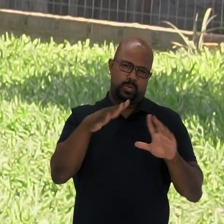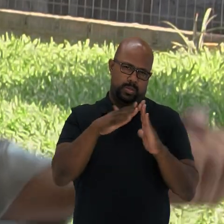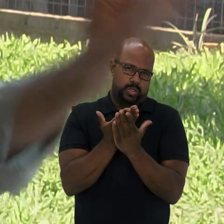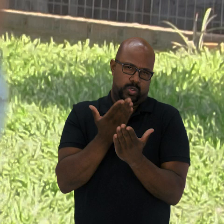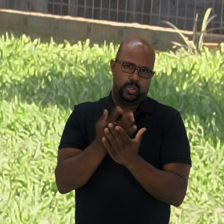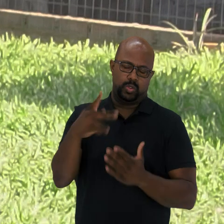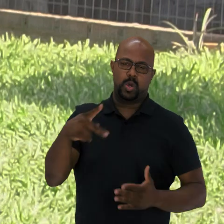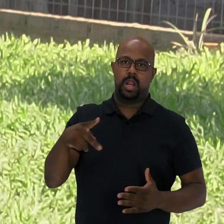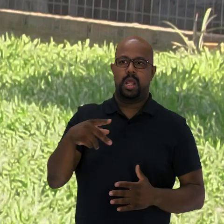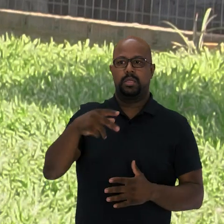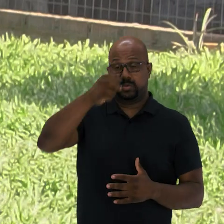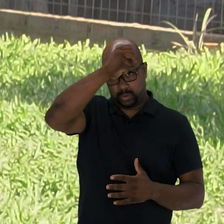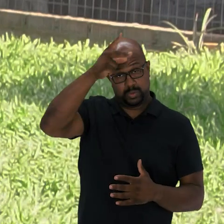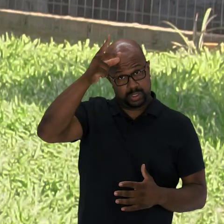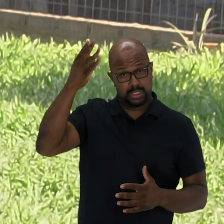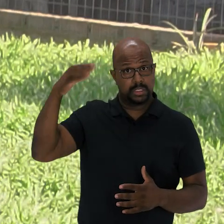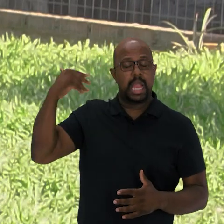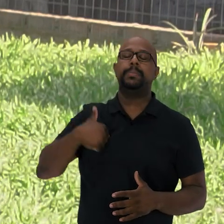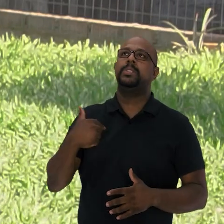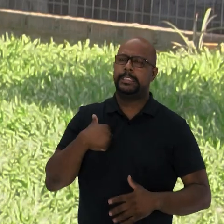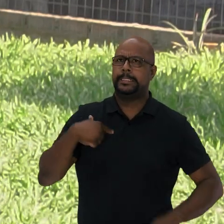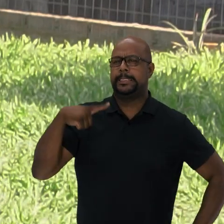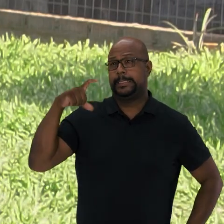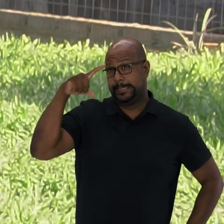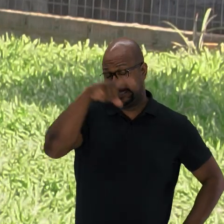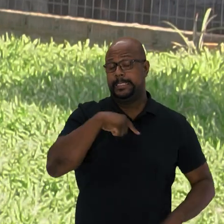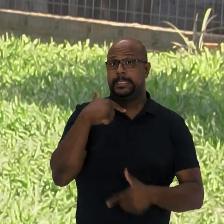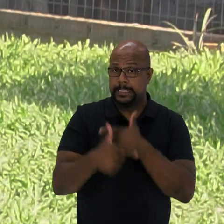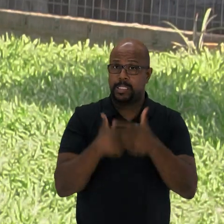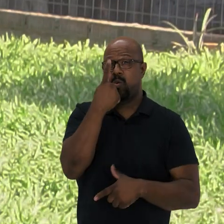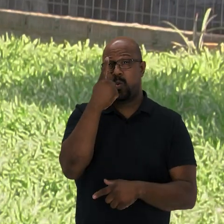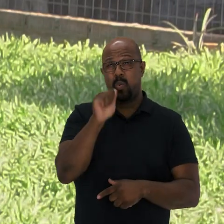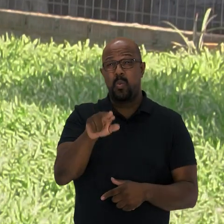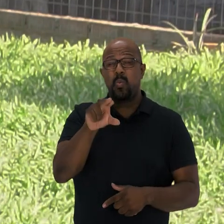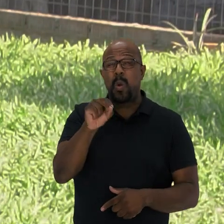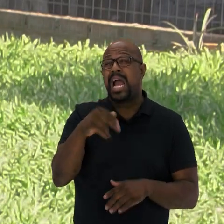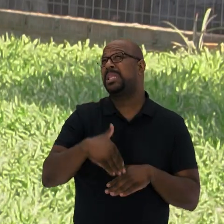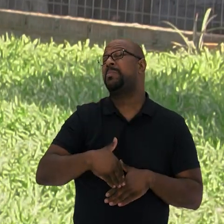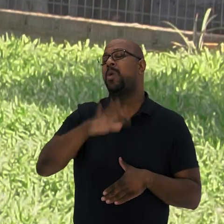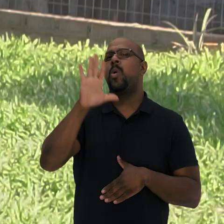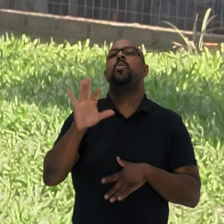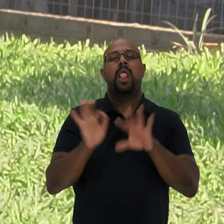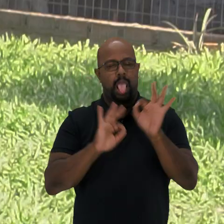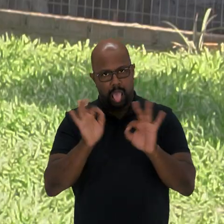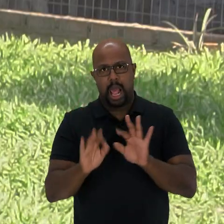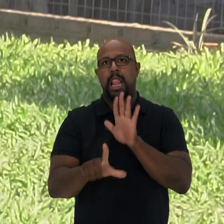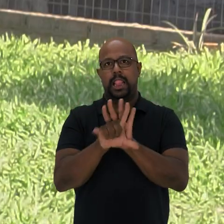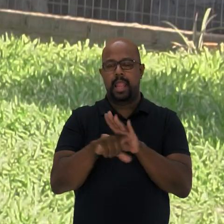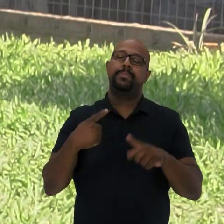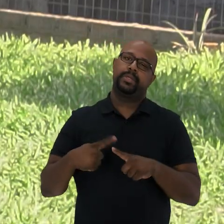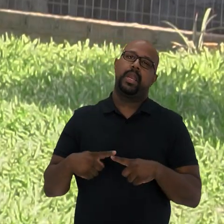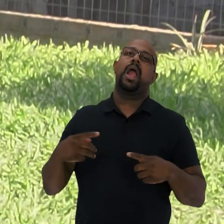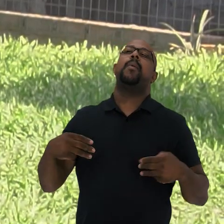escolar do município, eu levei 1 ano e tanto montando a lei, porque